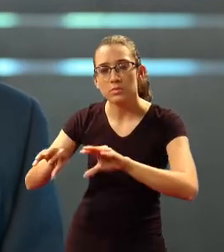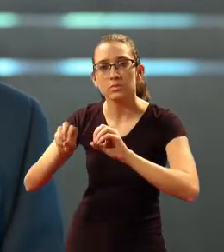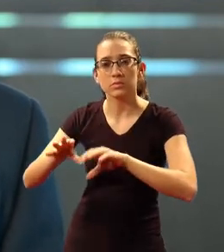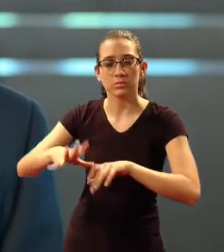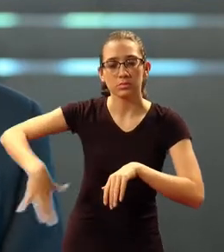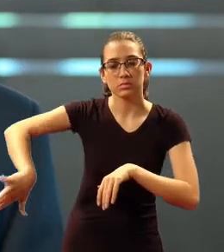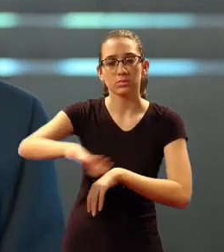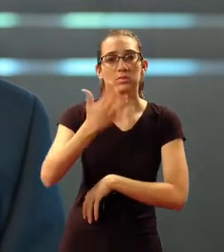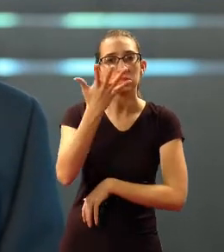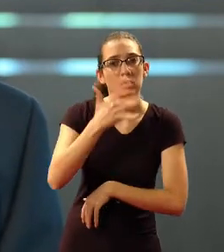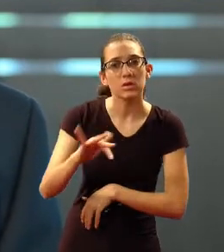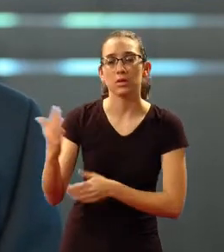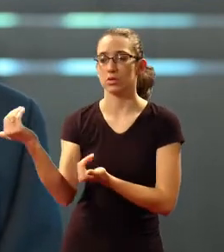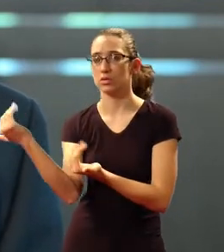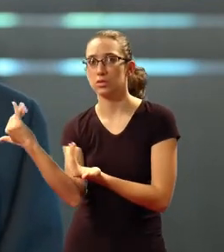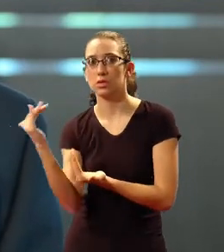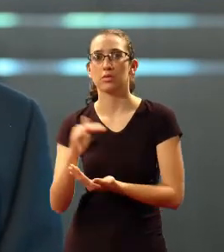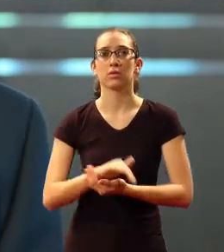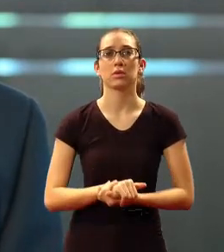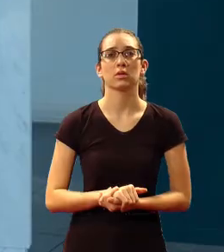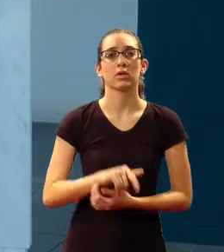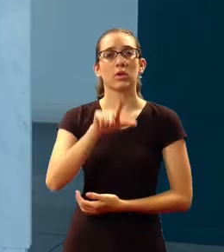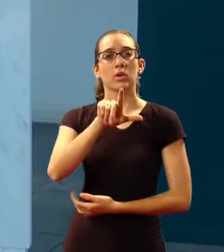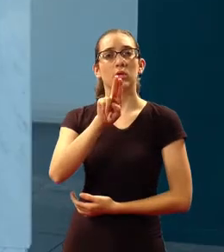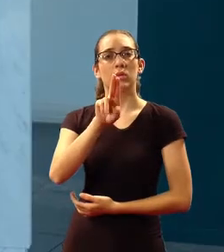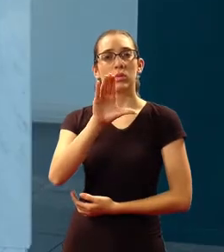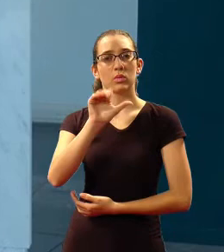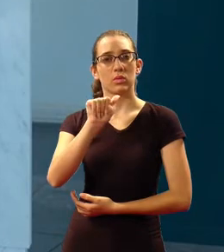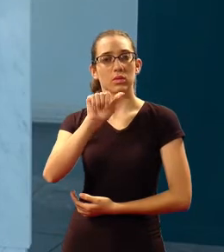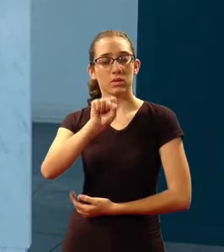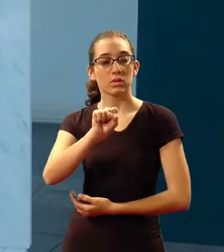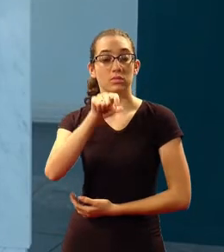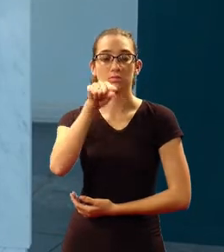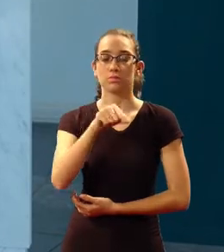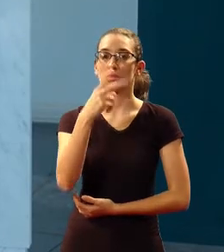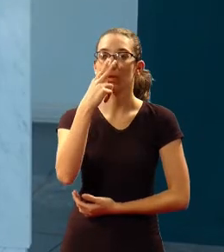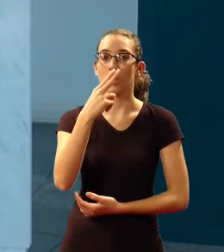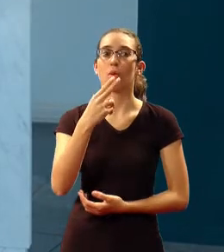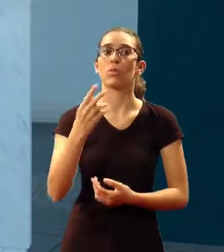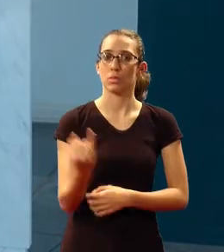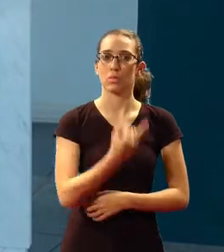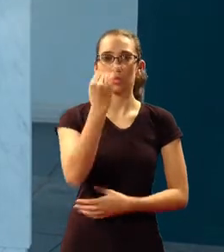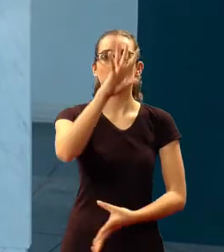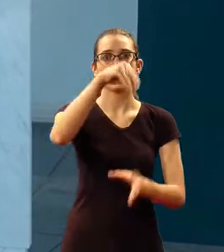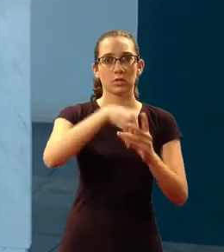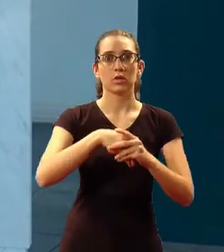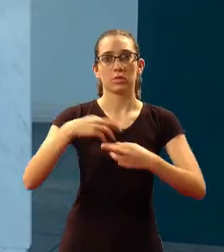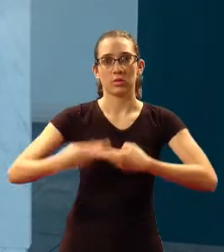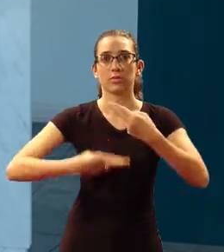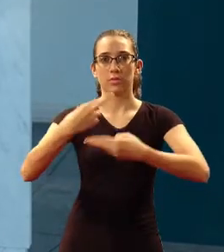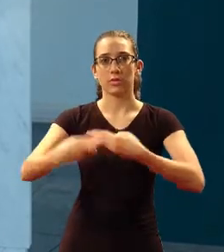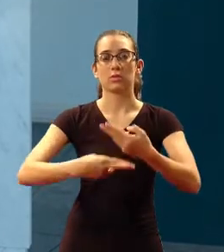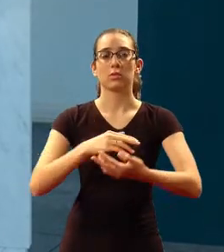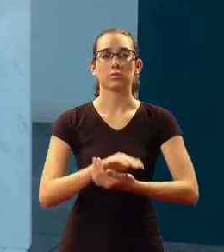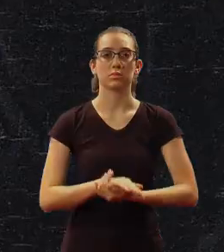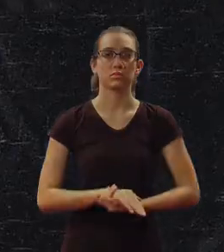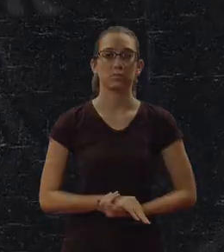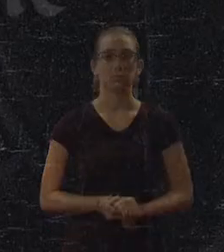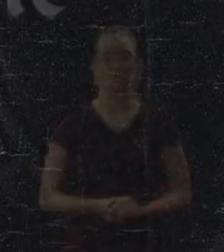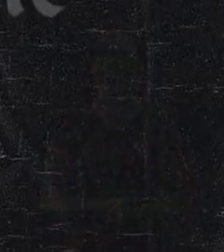da educação das crianças e dos jovens. O Lucas Cranach é uma engrenagem dentro do processo da